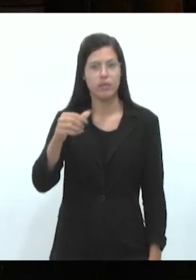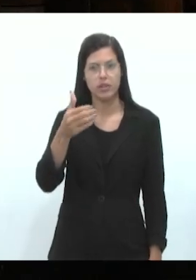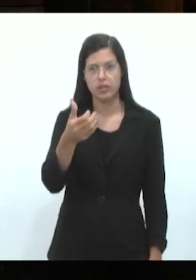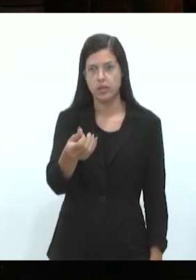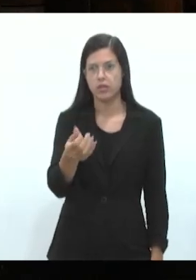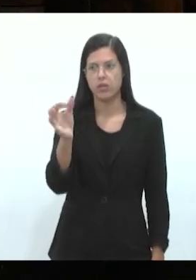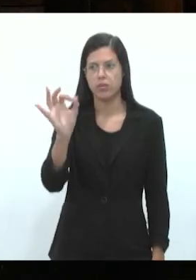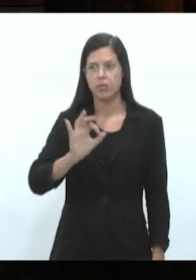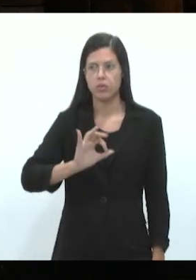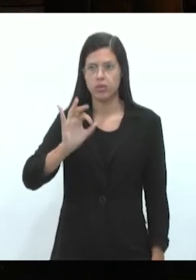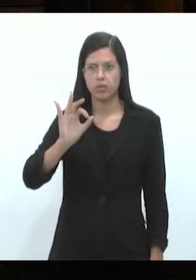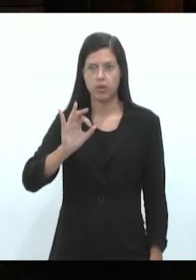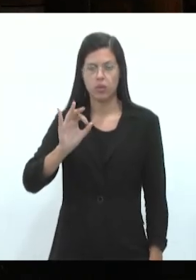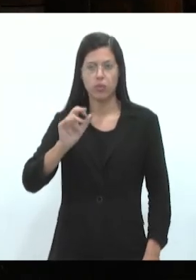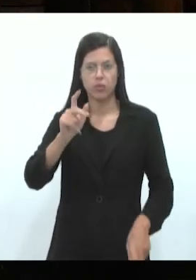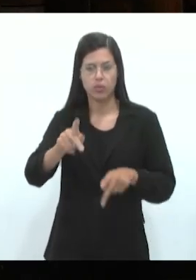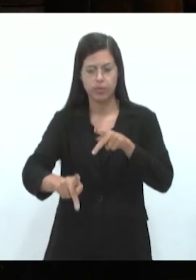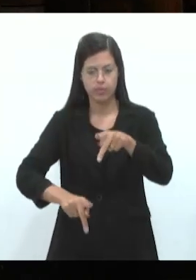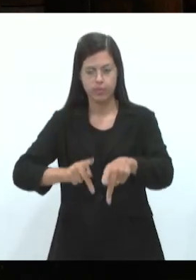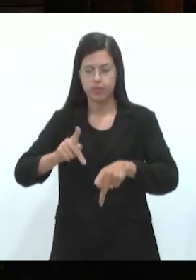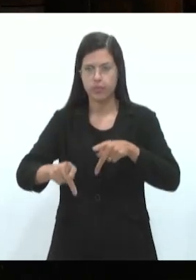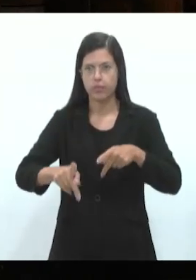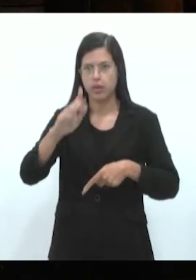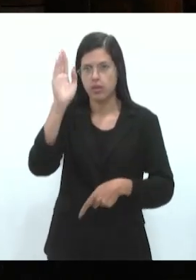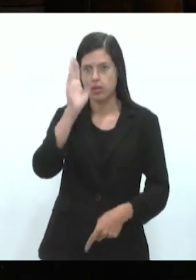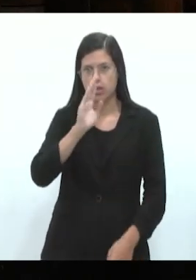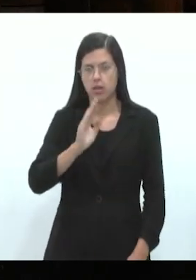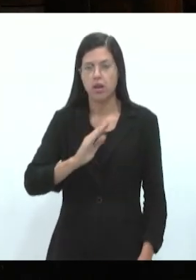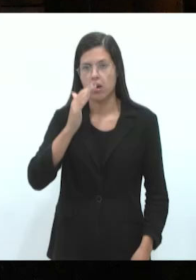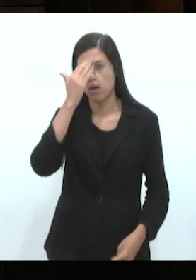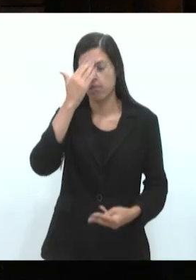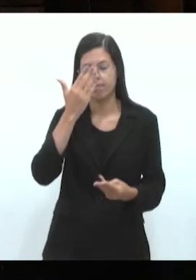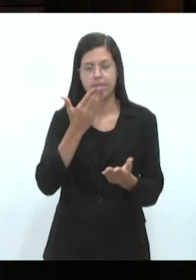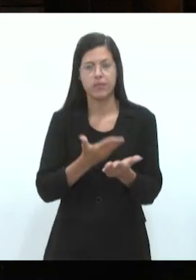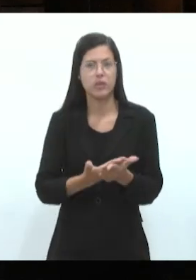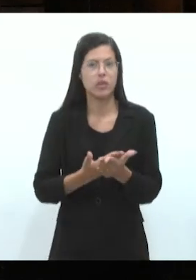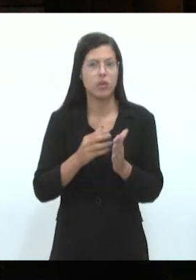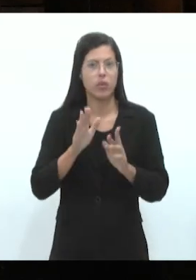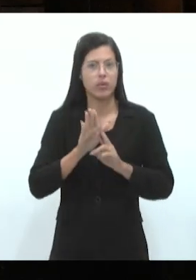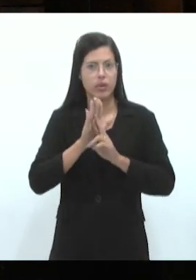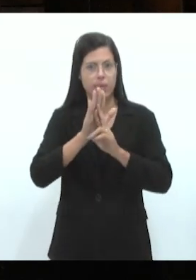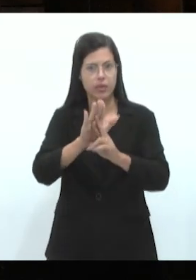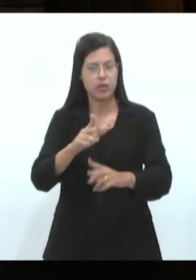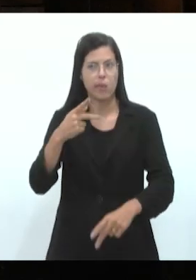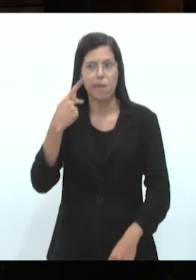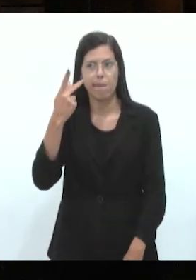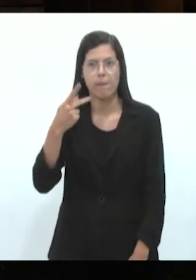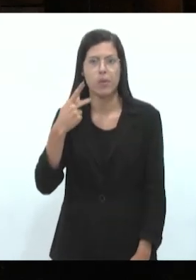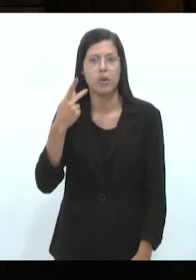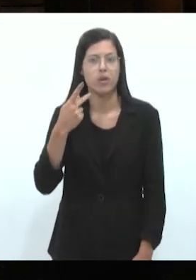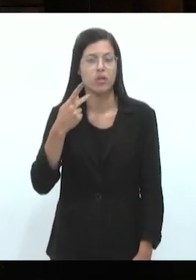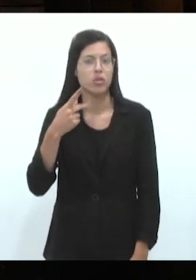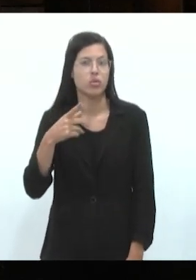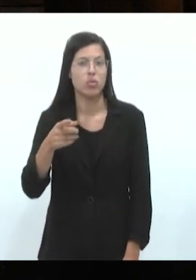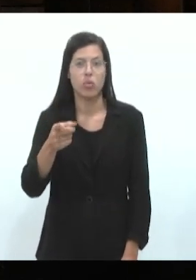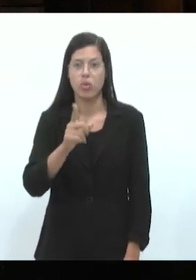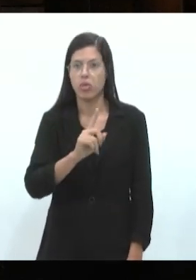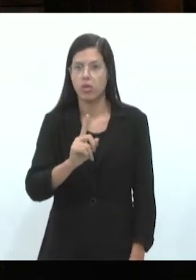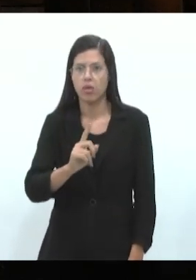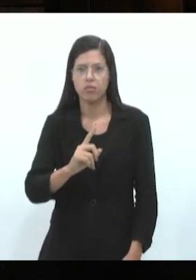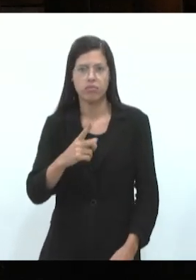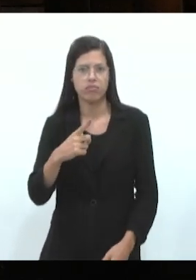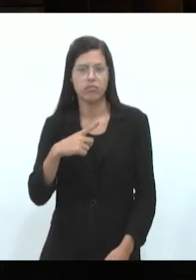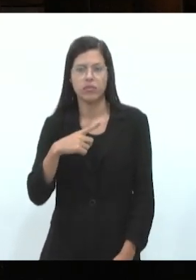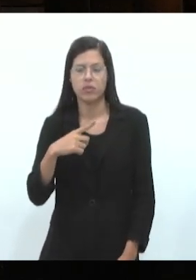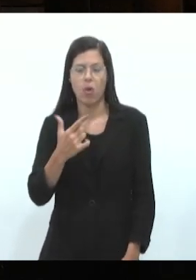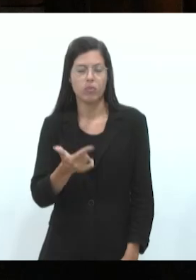96% da população brasileira acham que os representantes políticos não estão